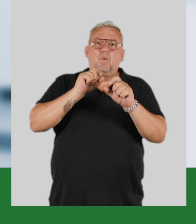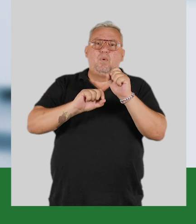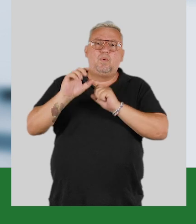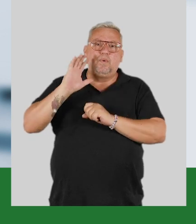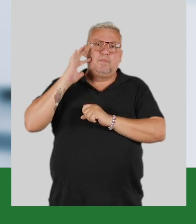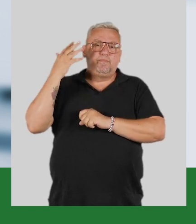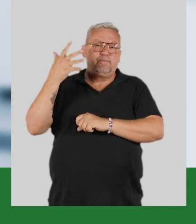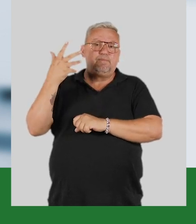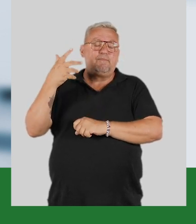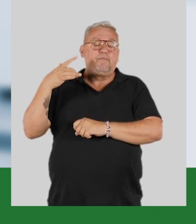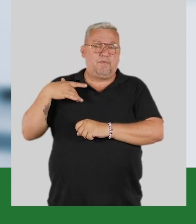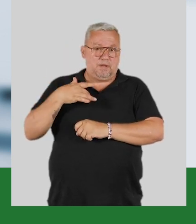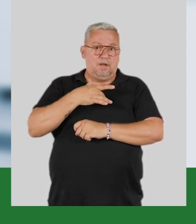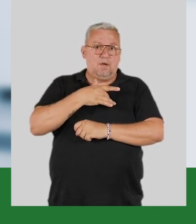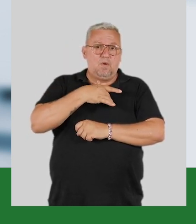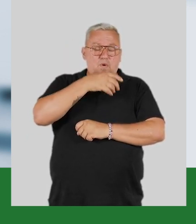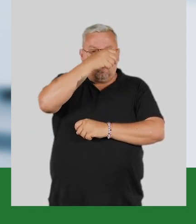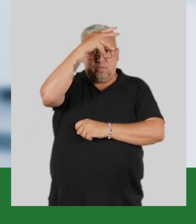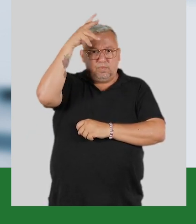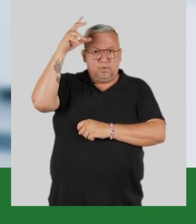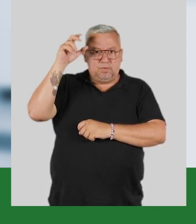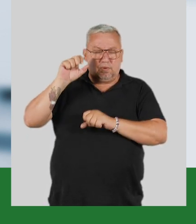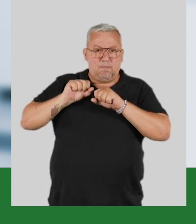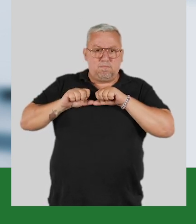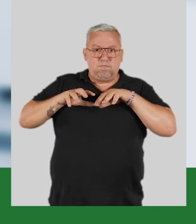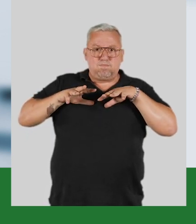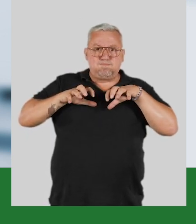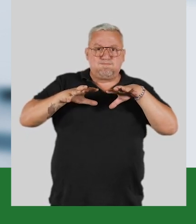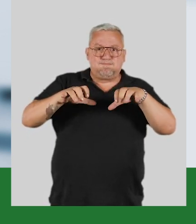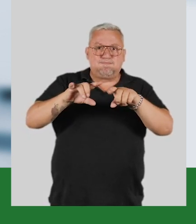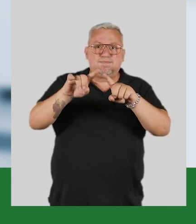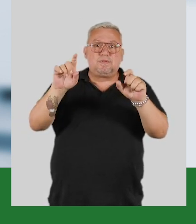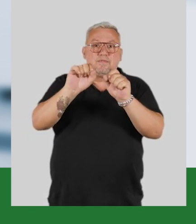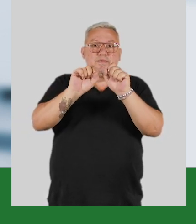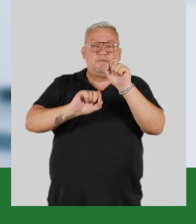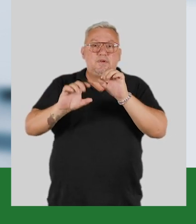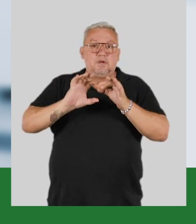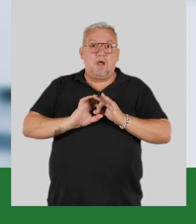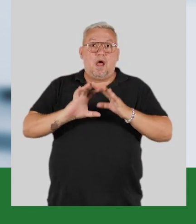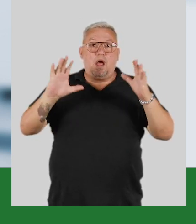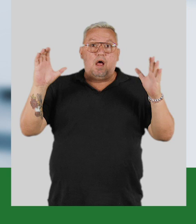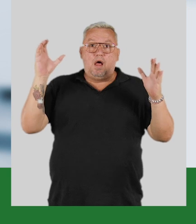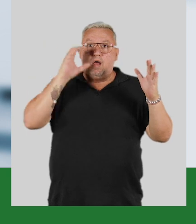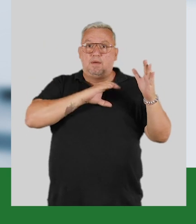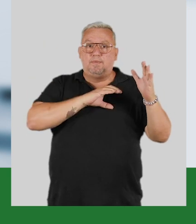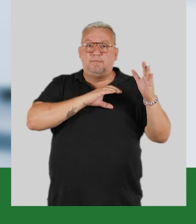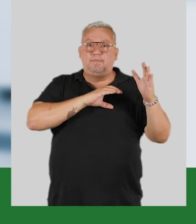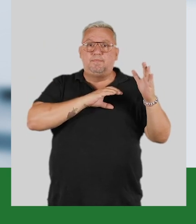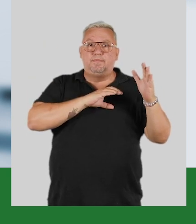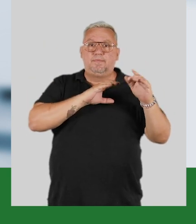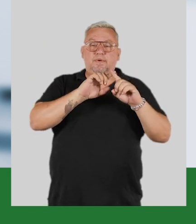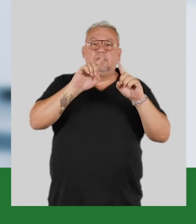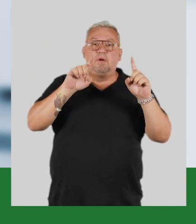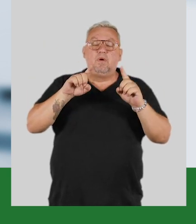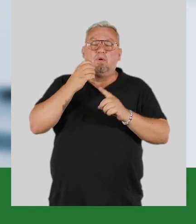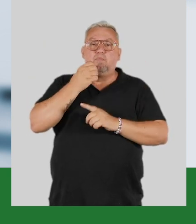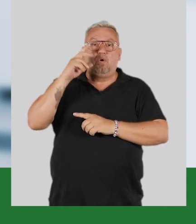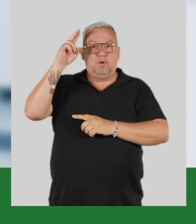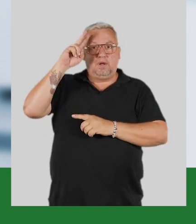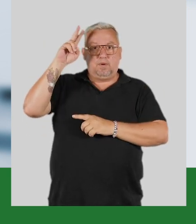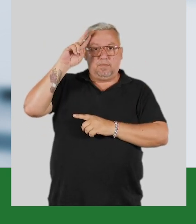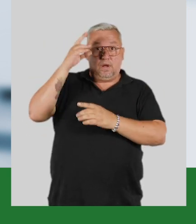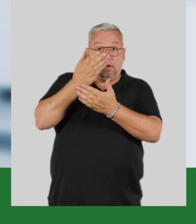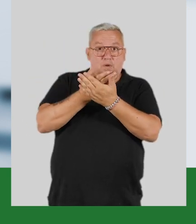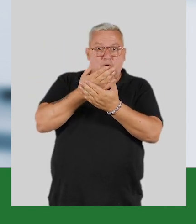da emergência de saúde pública, da pandemia, foi necessário fazer essa aprovação emergencial. Vale lembrar que os estudos de